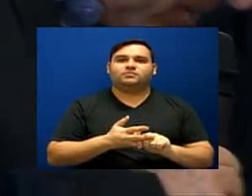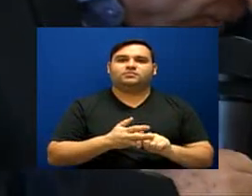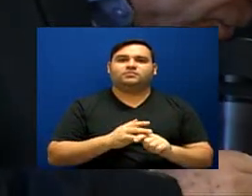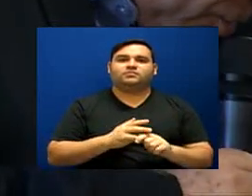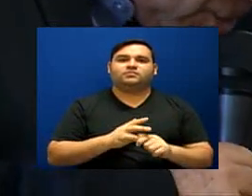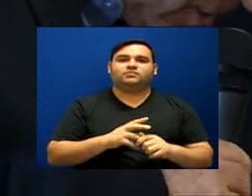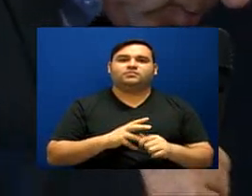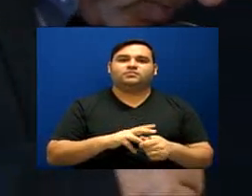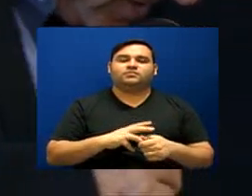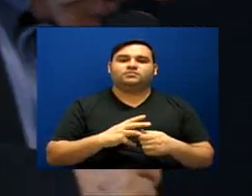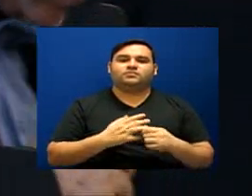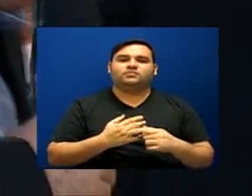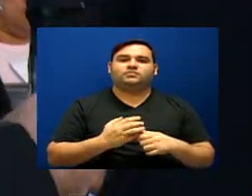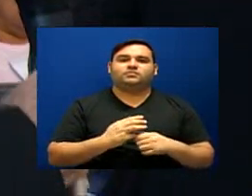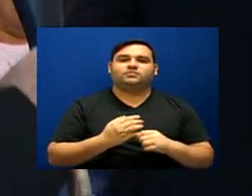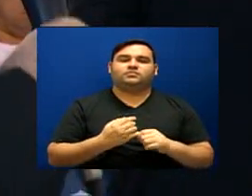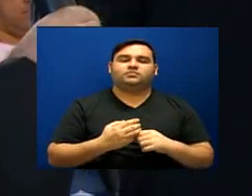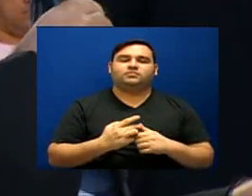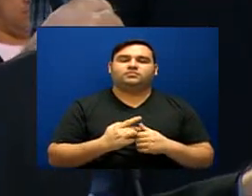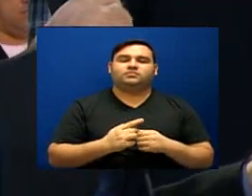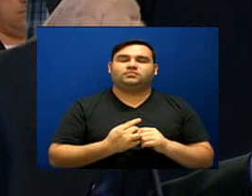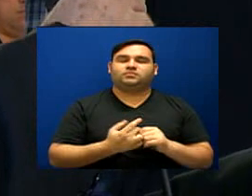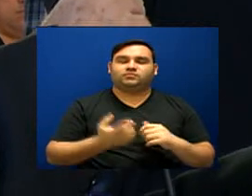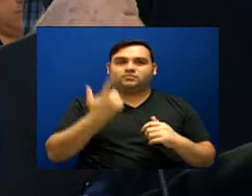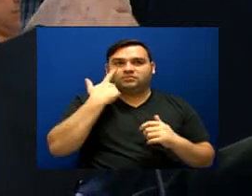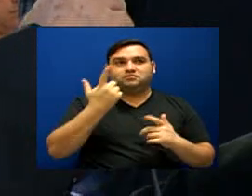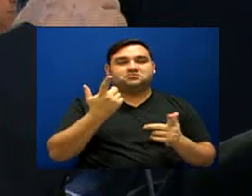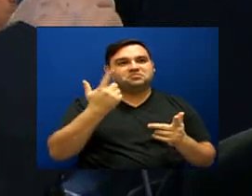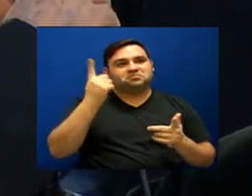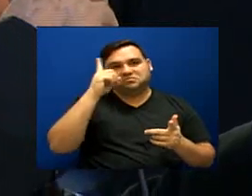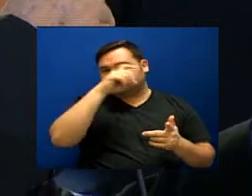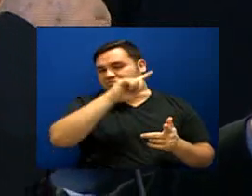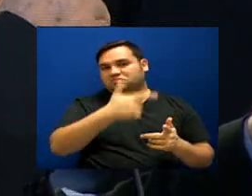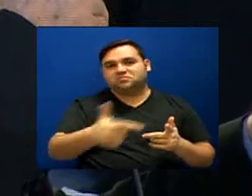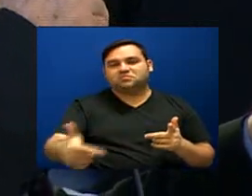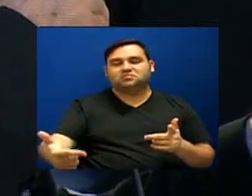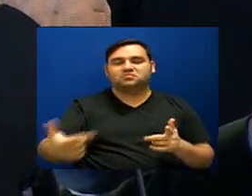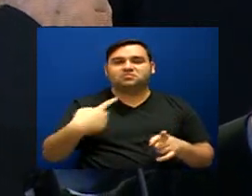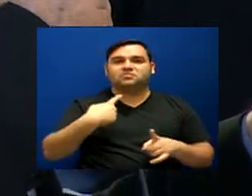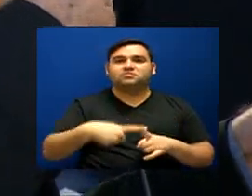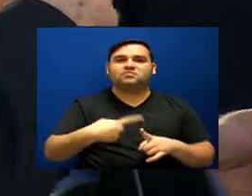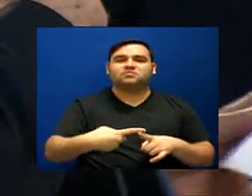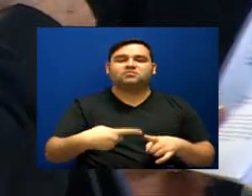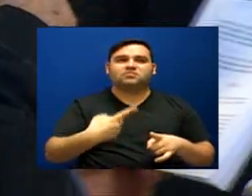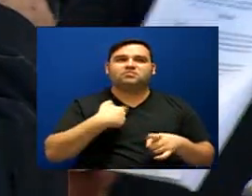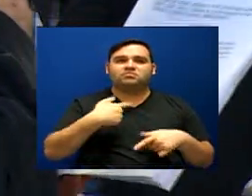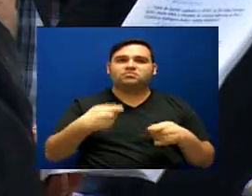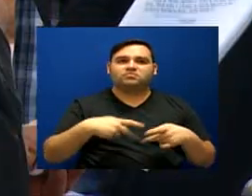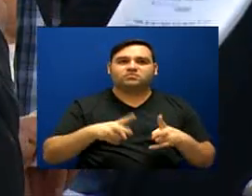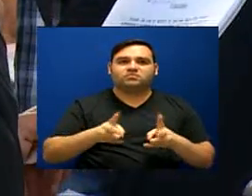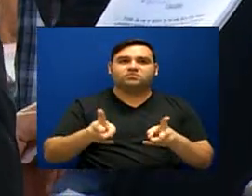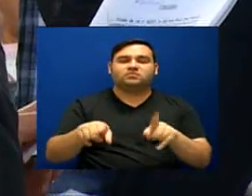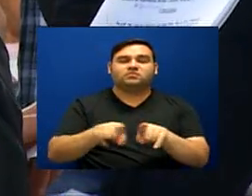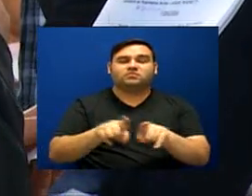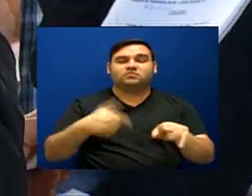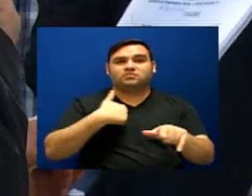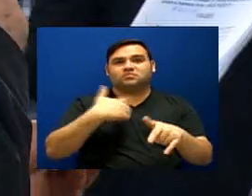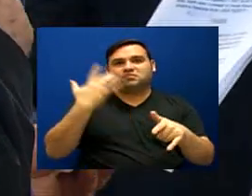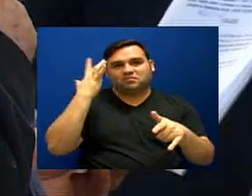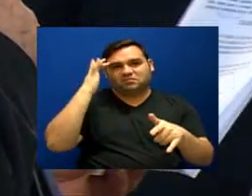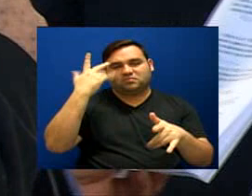para encaminhamento do meu projeto, senhor presidente. Olha, não vejo nenhuma dificuldade de poder manter ele. Para mim, eu acho